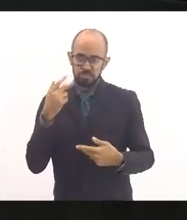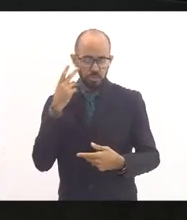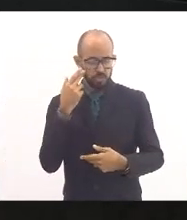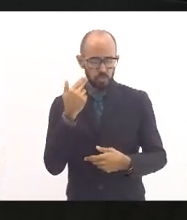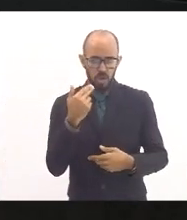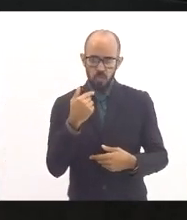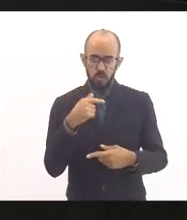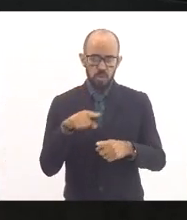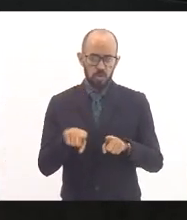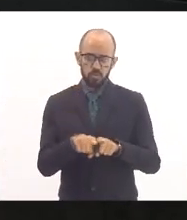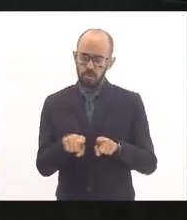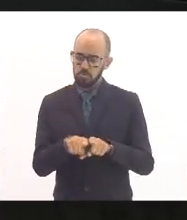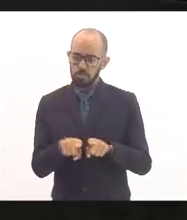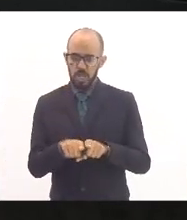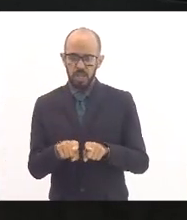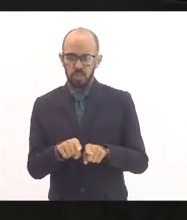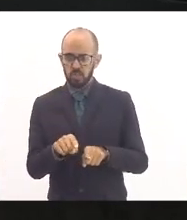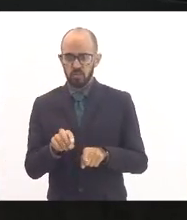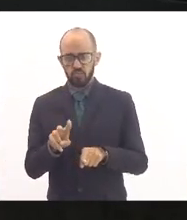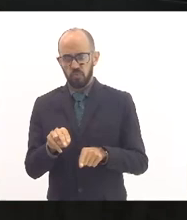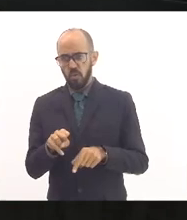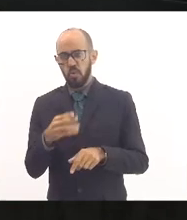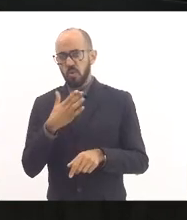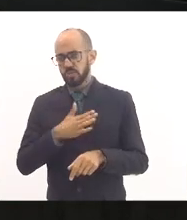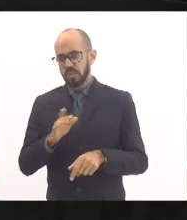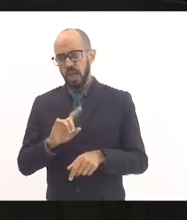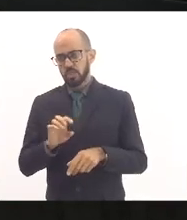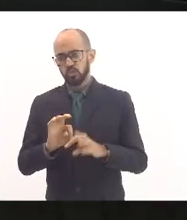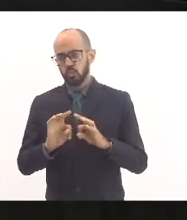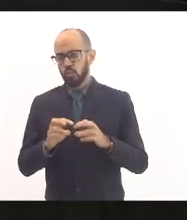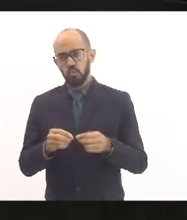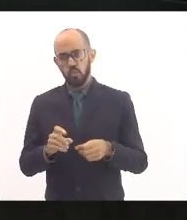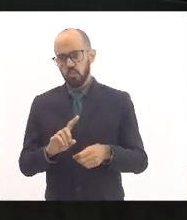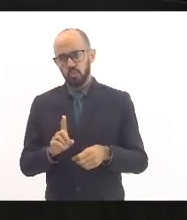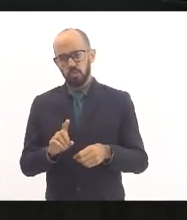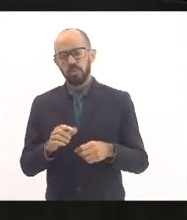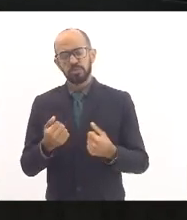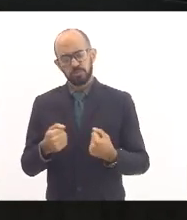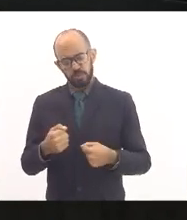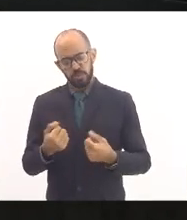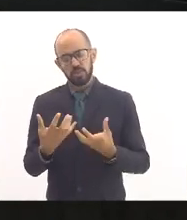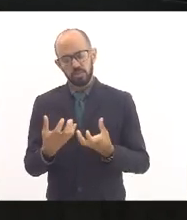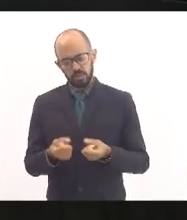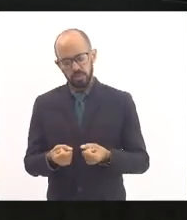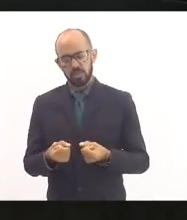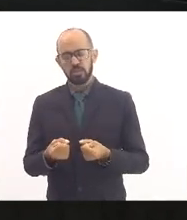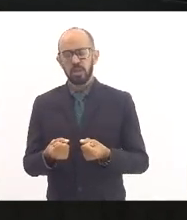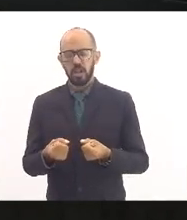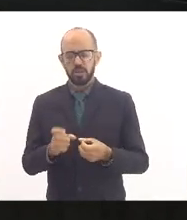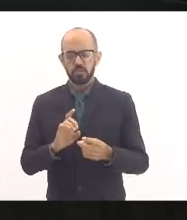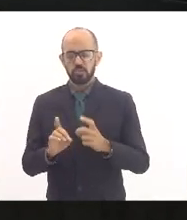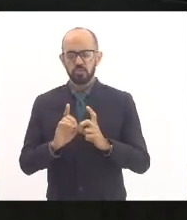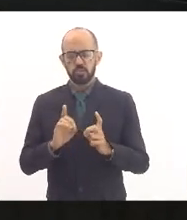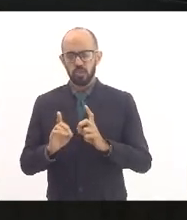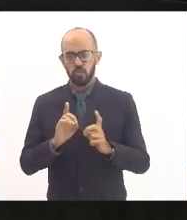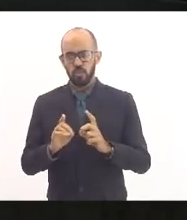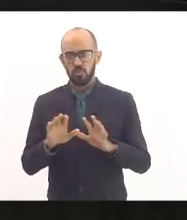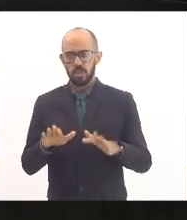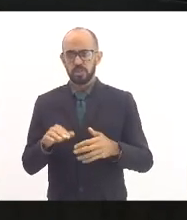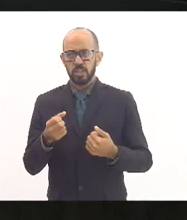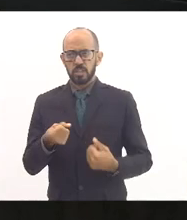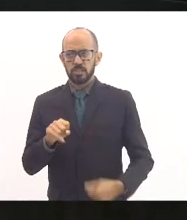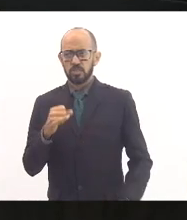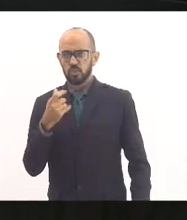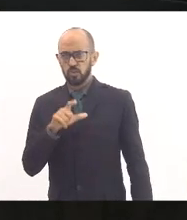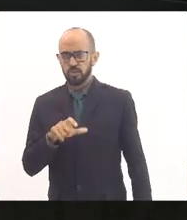é natural eu também não vou gostar de tudo vou ter que acatar a maioria mas eu acho que se a gente chegar